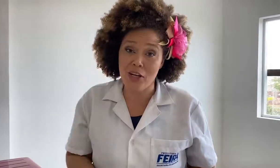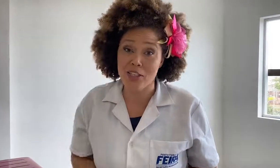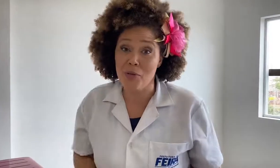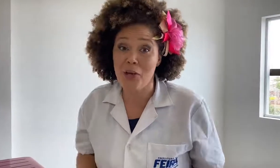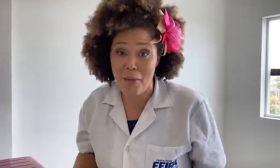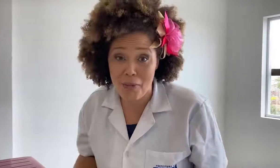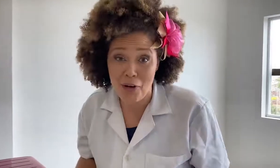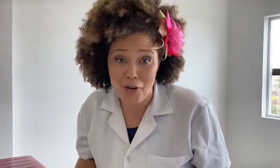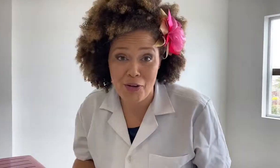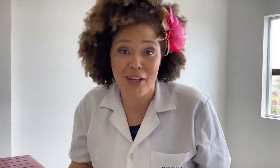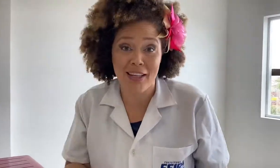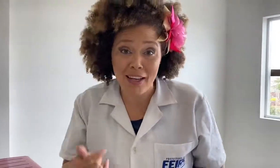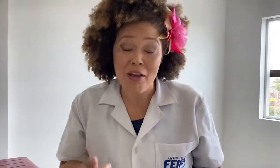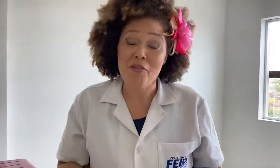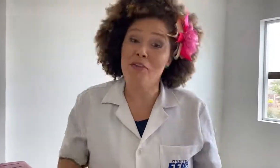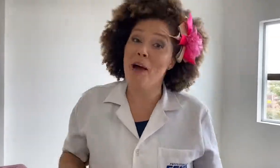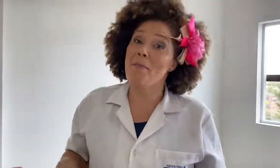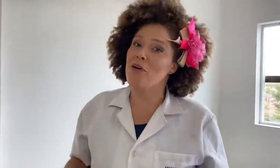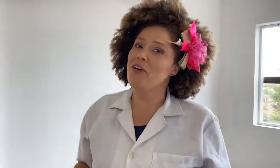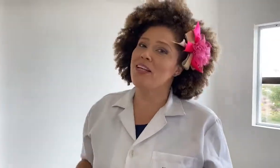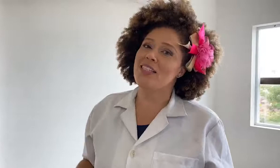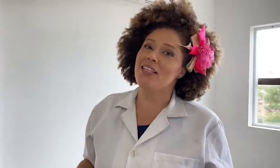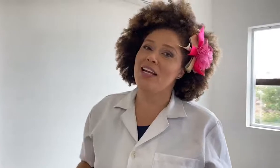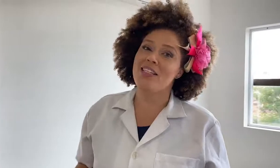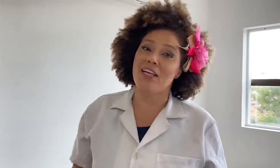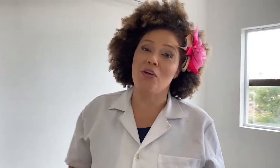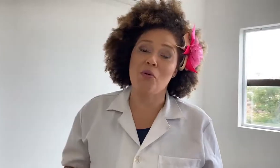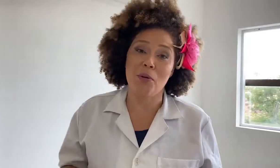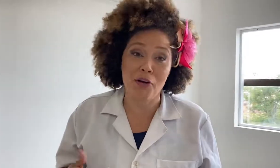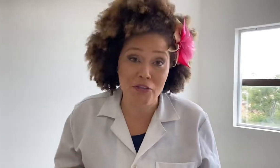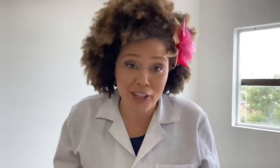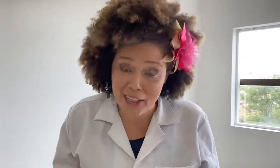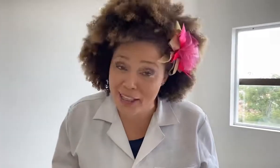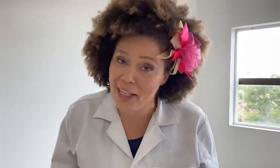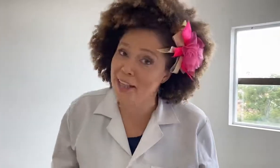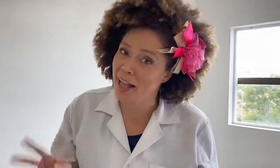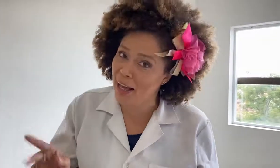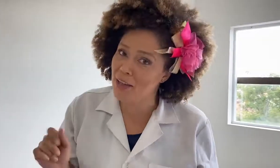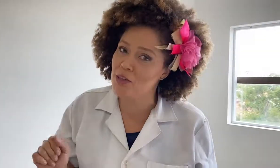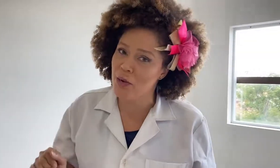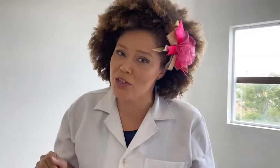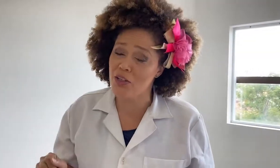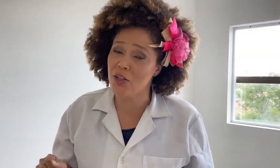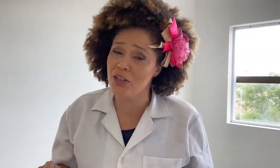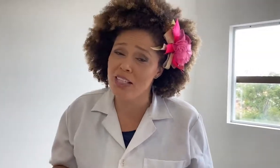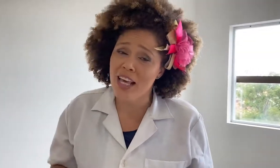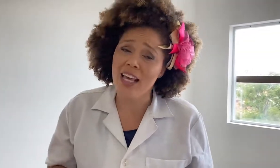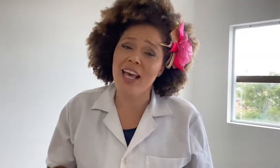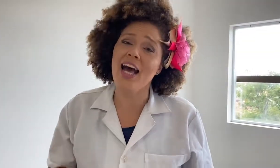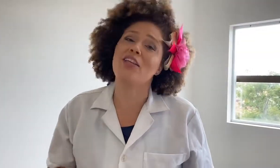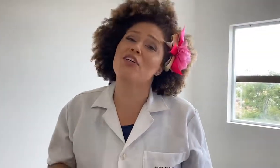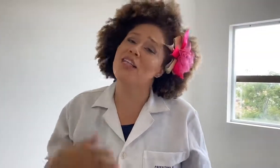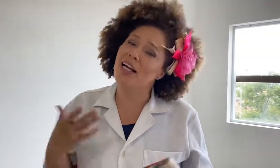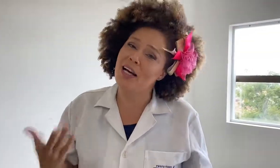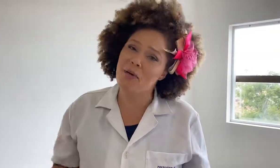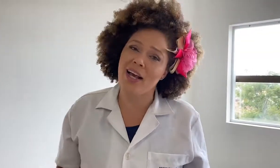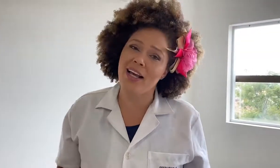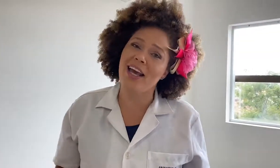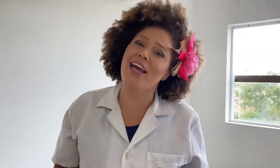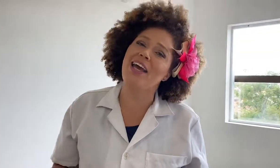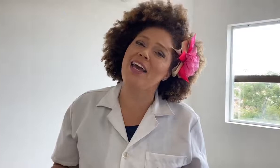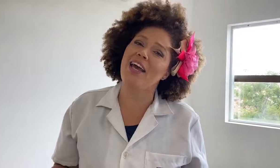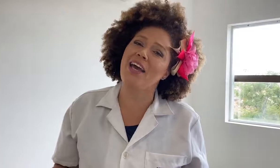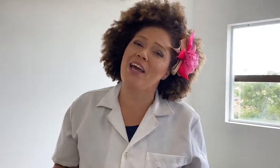Beijo no coração, porque a Pro agora, né, vai aproveitar essa delícia aqui com Provânia, que tá aqui nos bastidores, e a nossa